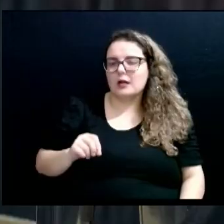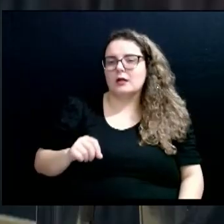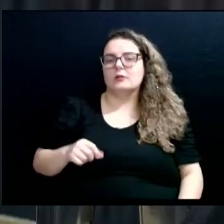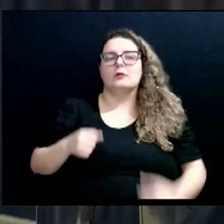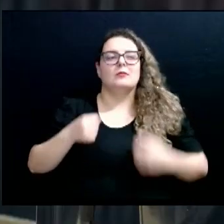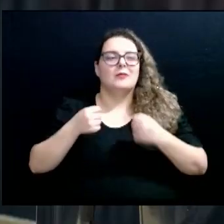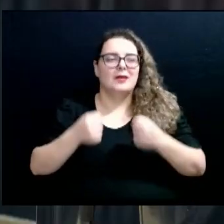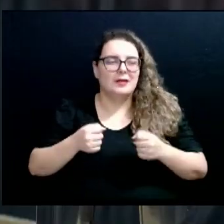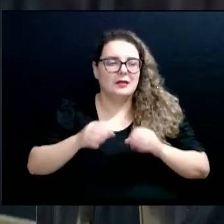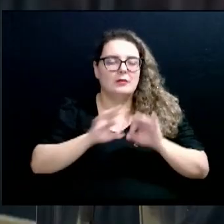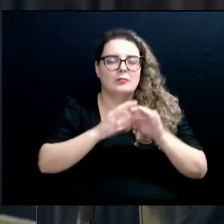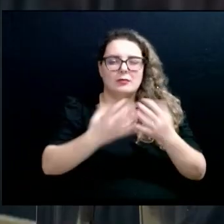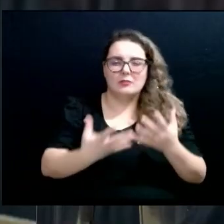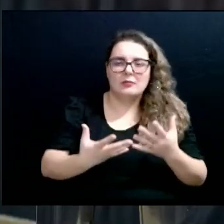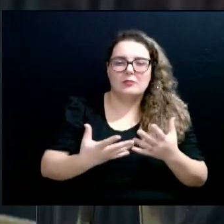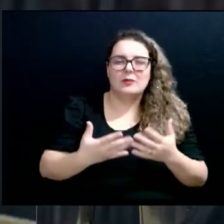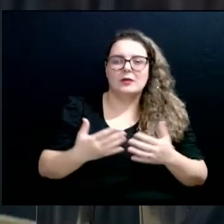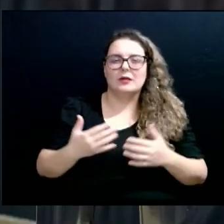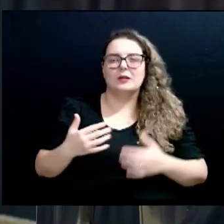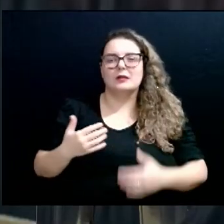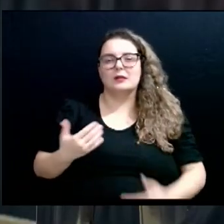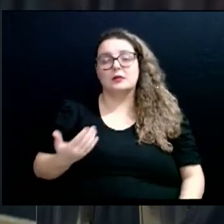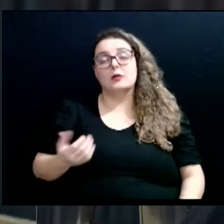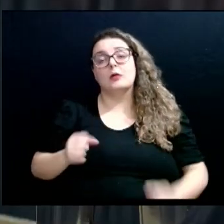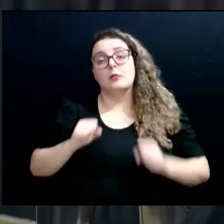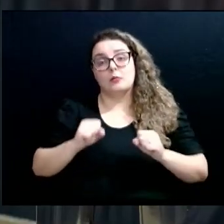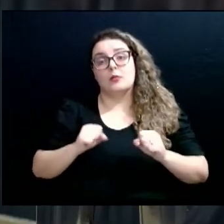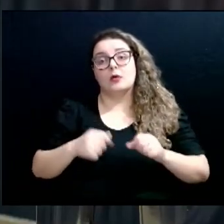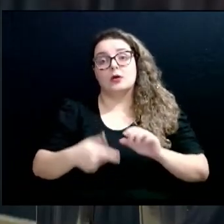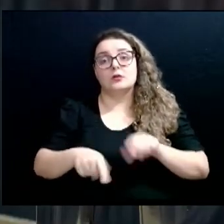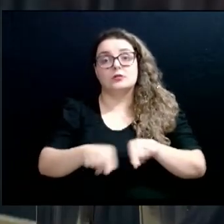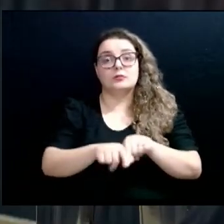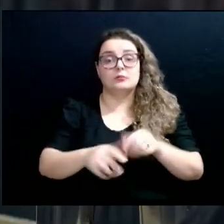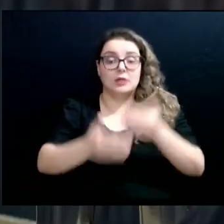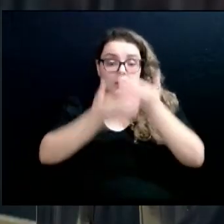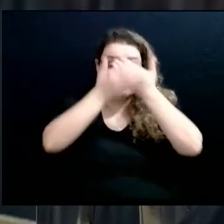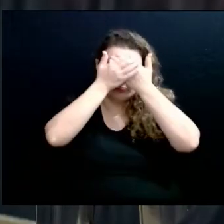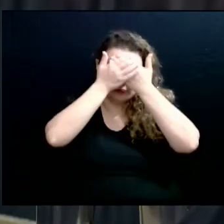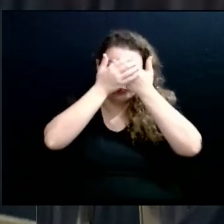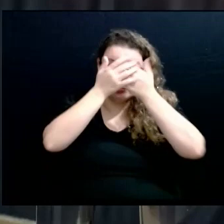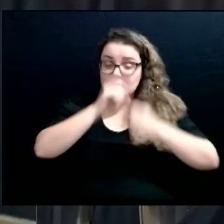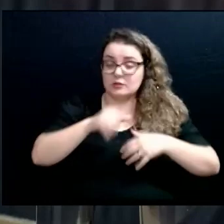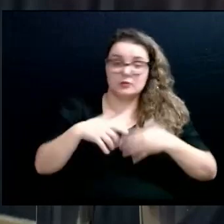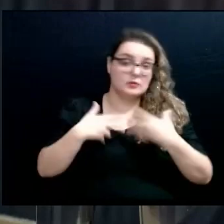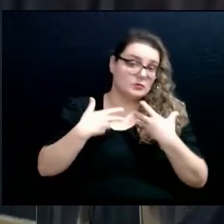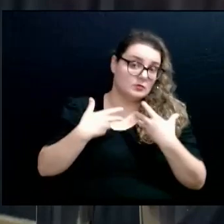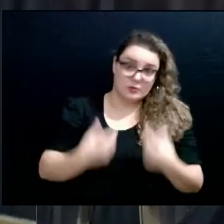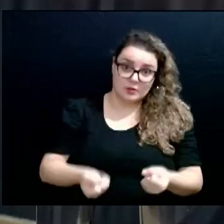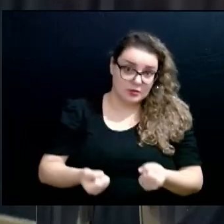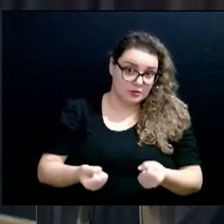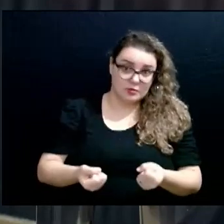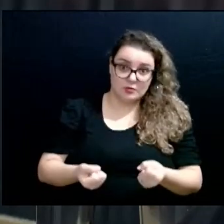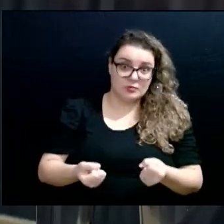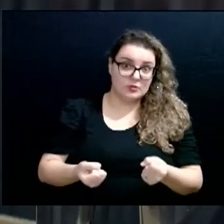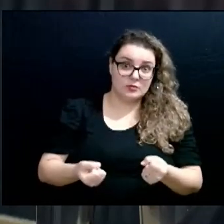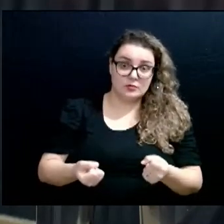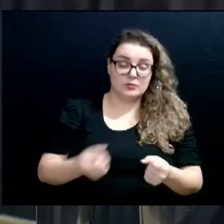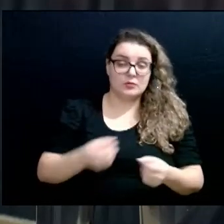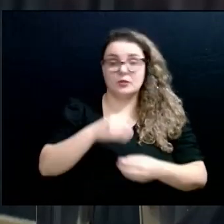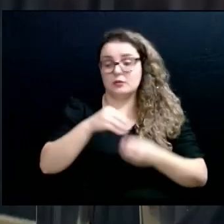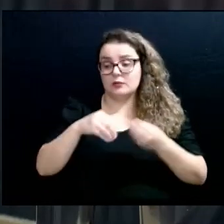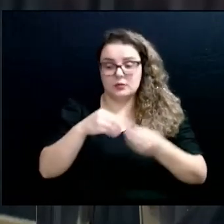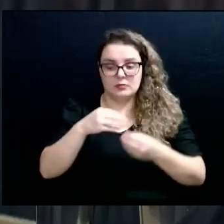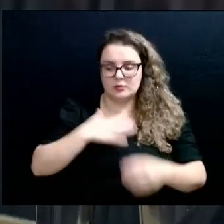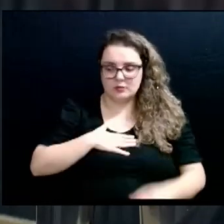forma também de negação, no sentido de que eu não aceito que esse movimento está acontecendo comigo e que hoje